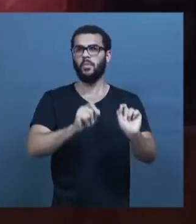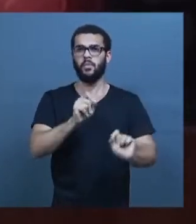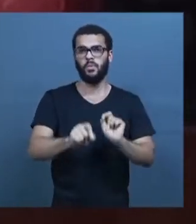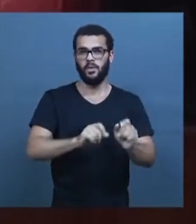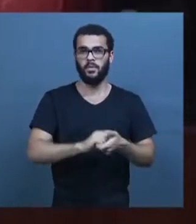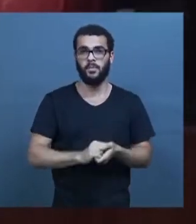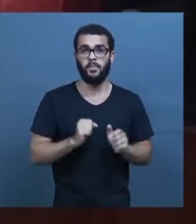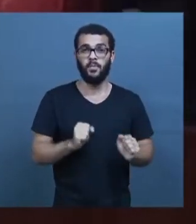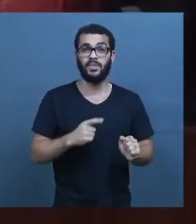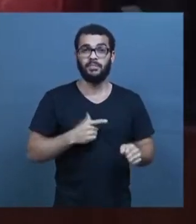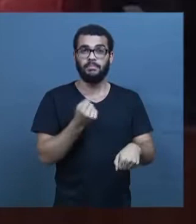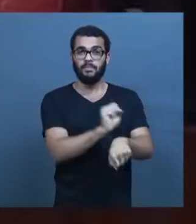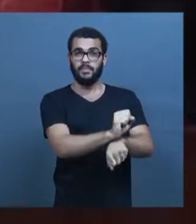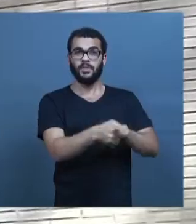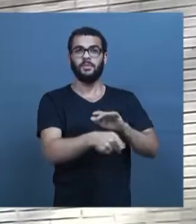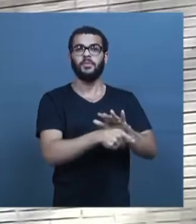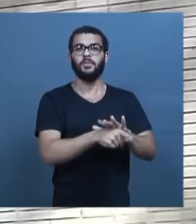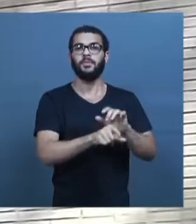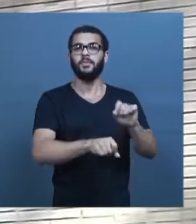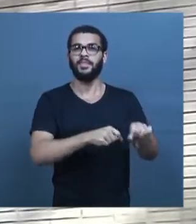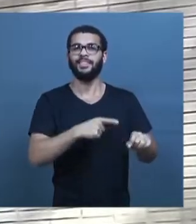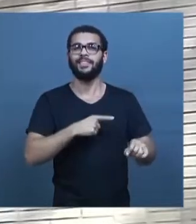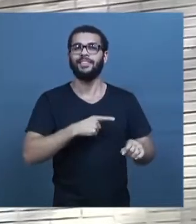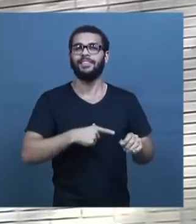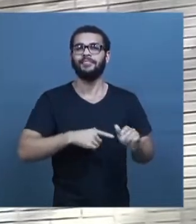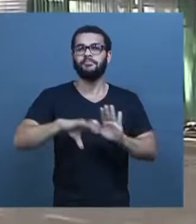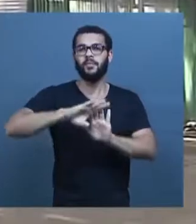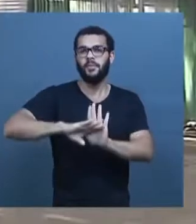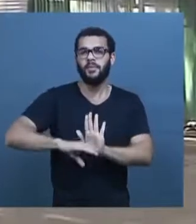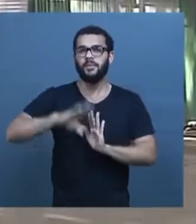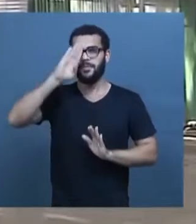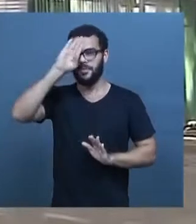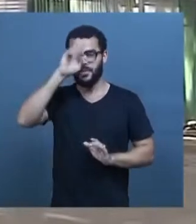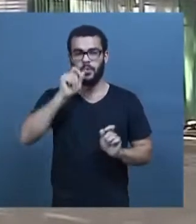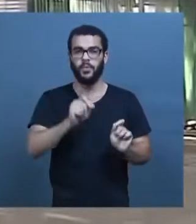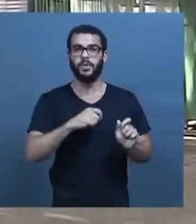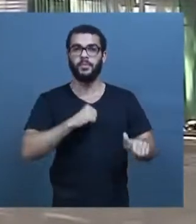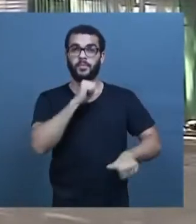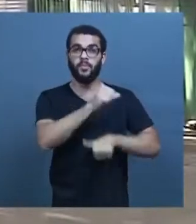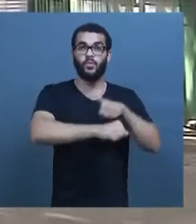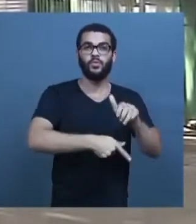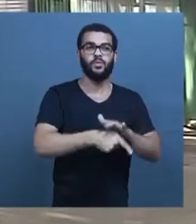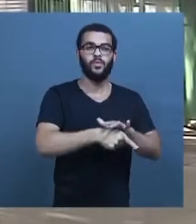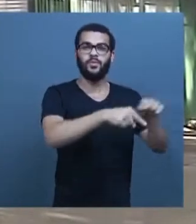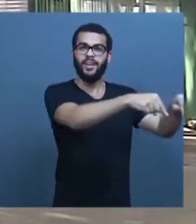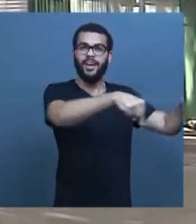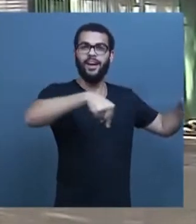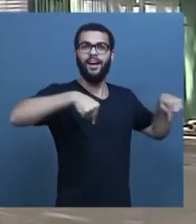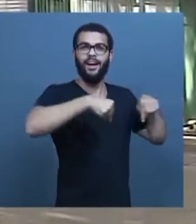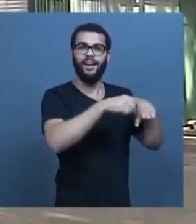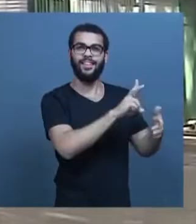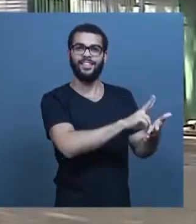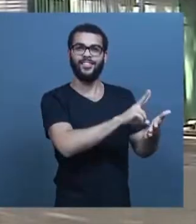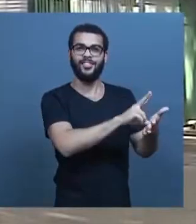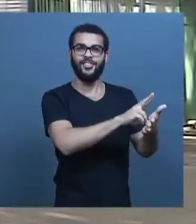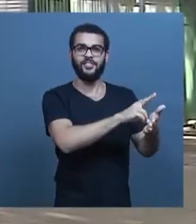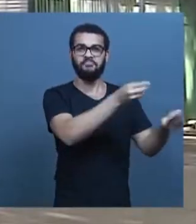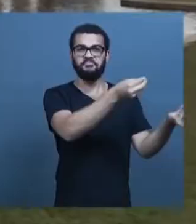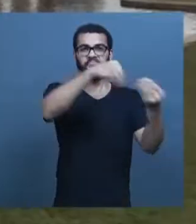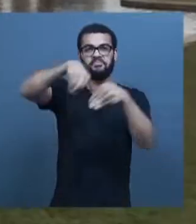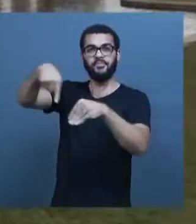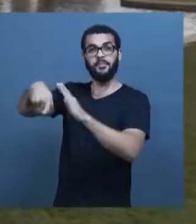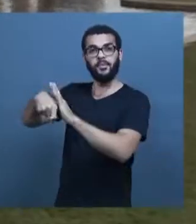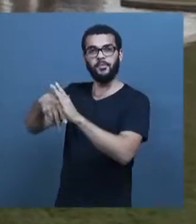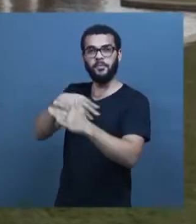que transferiu a demarcação de terras indígenas para o Ministério da Agricultura. Com a decisão, a tarefa volta à Fundação Nacional do Índio, a